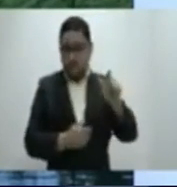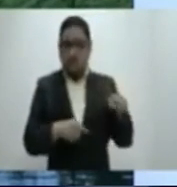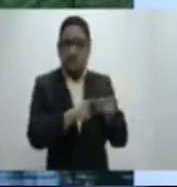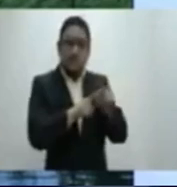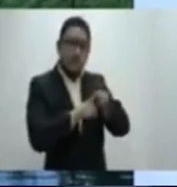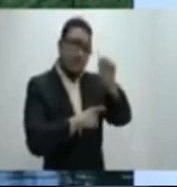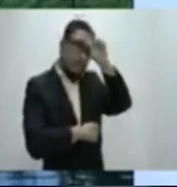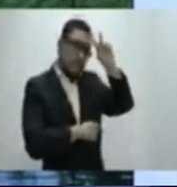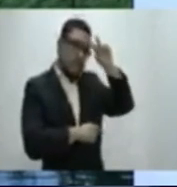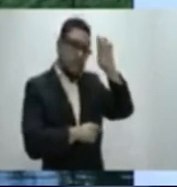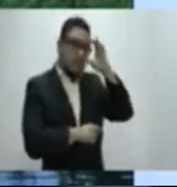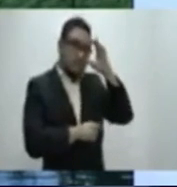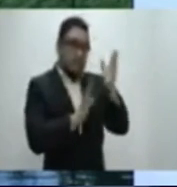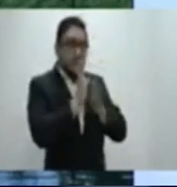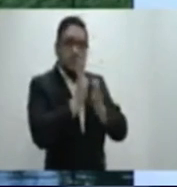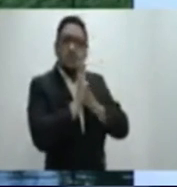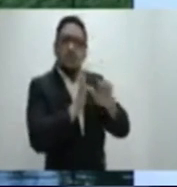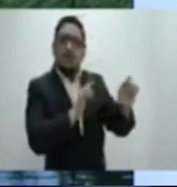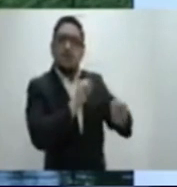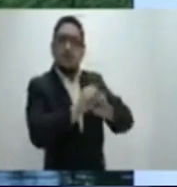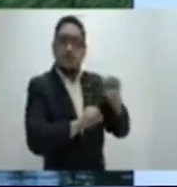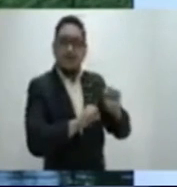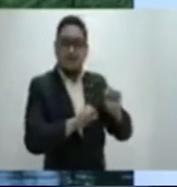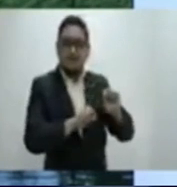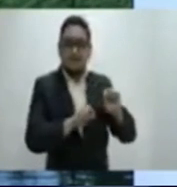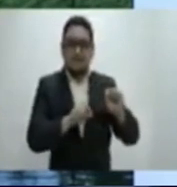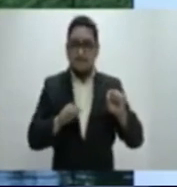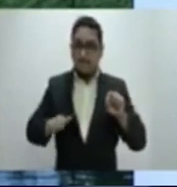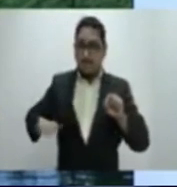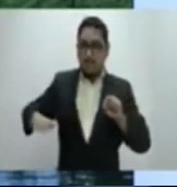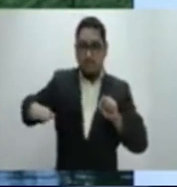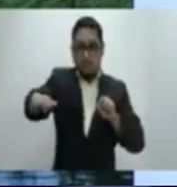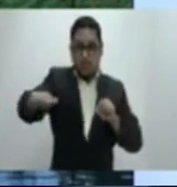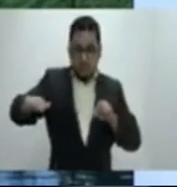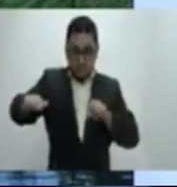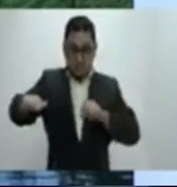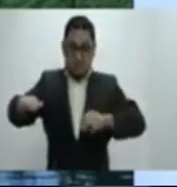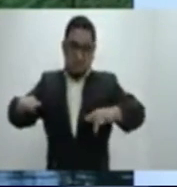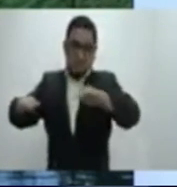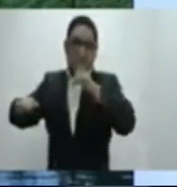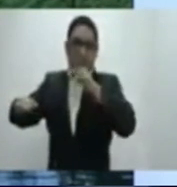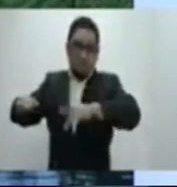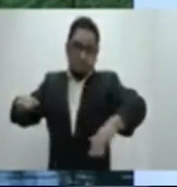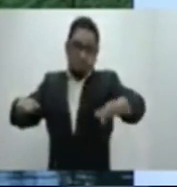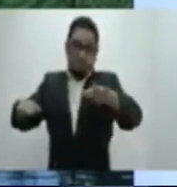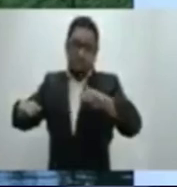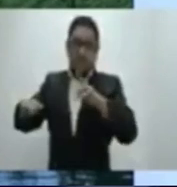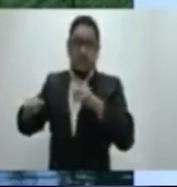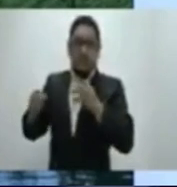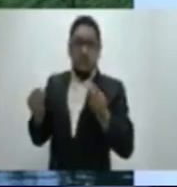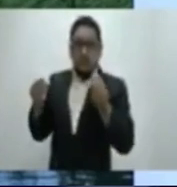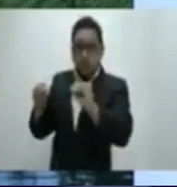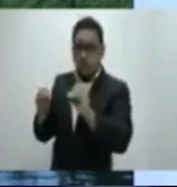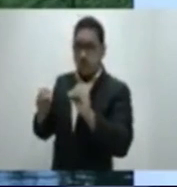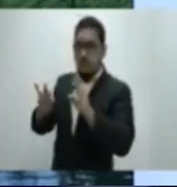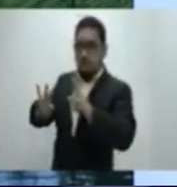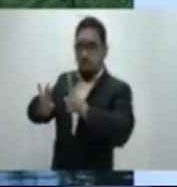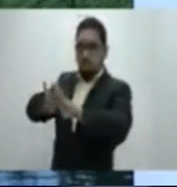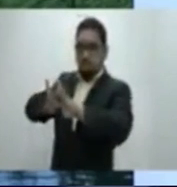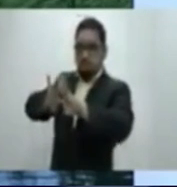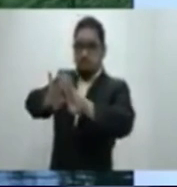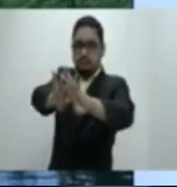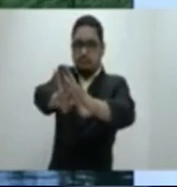uma indicação também, para que se possa colocar uma grade de proteção, uma base de proteção, não sei, colocar ali a Seminf, para